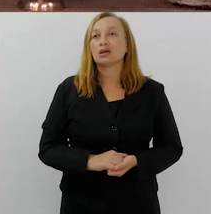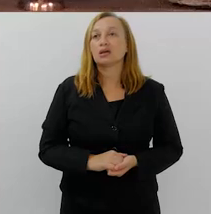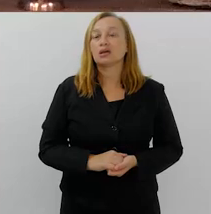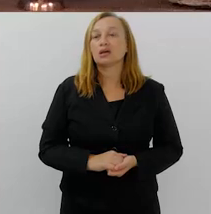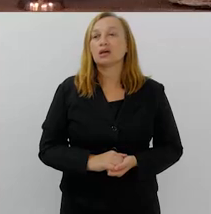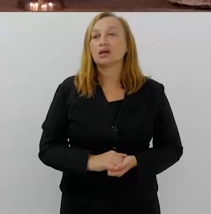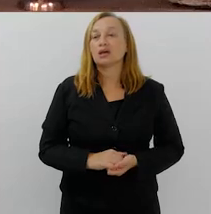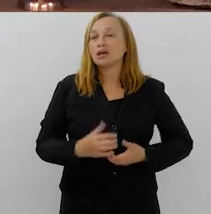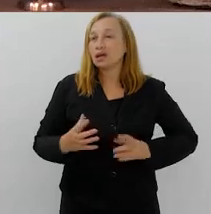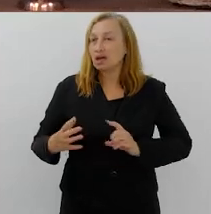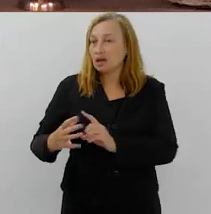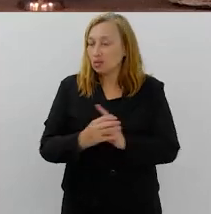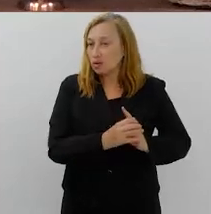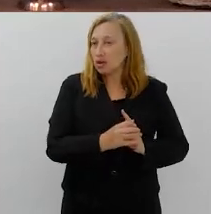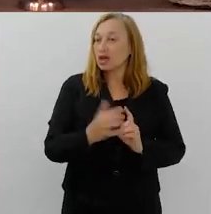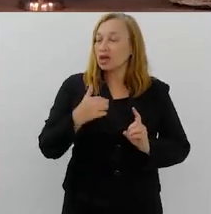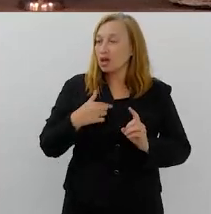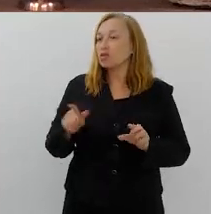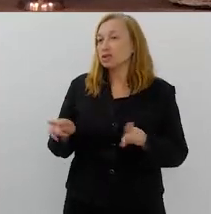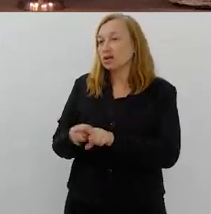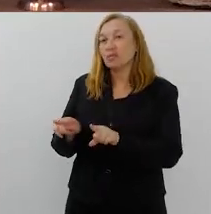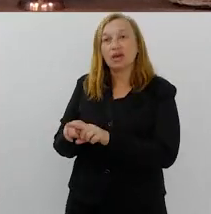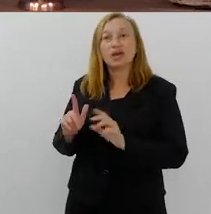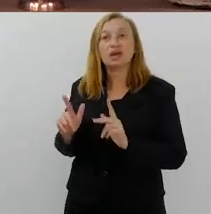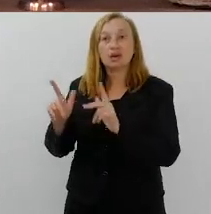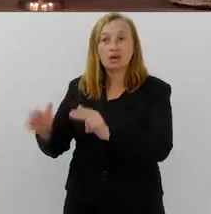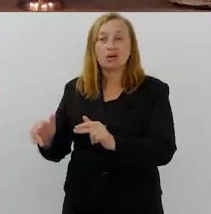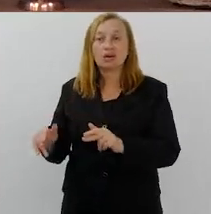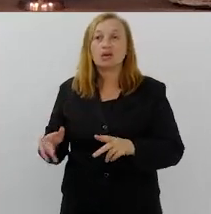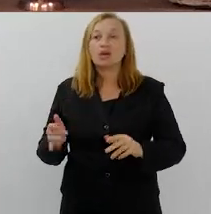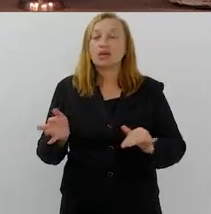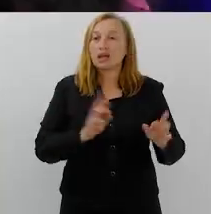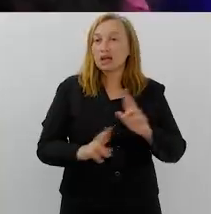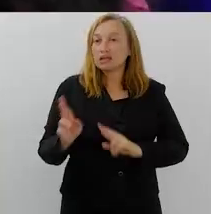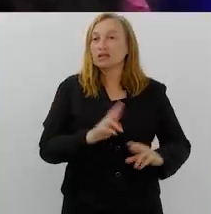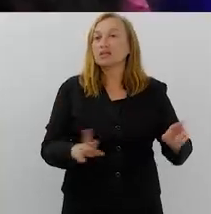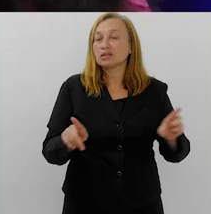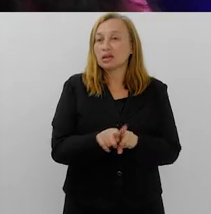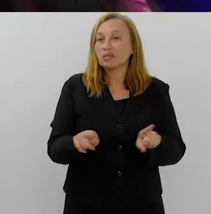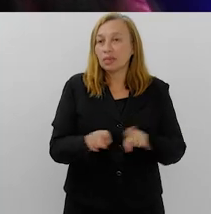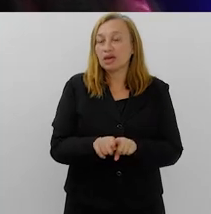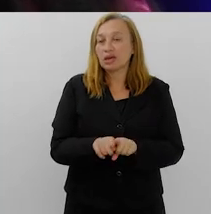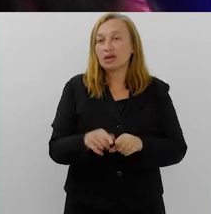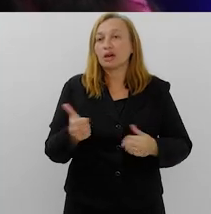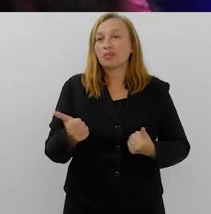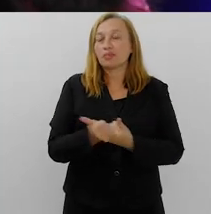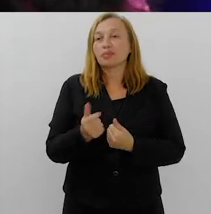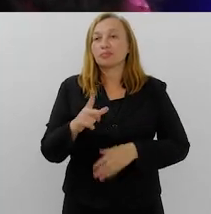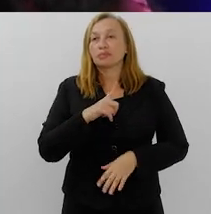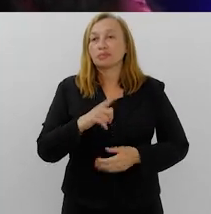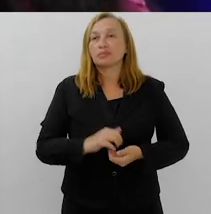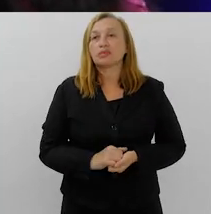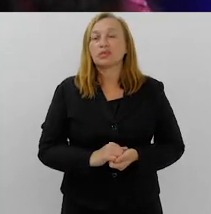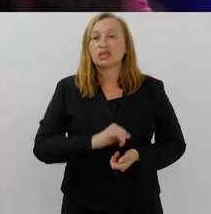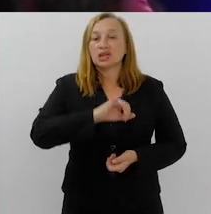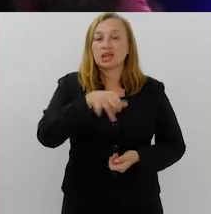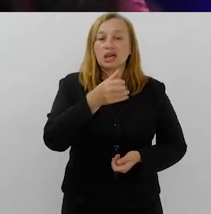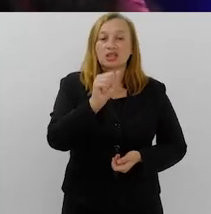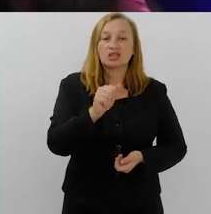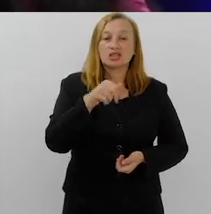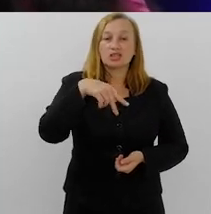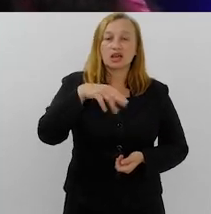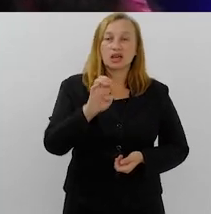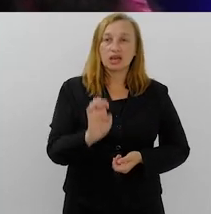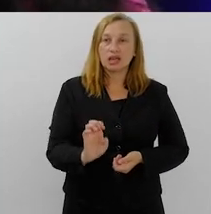ela me me me acolheu assim como eu também acolhia ela então essa coisa do relacionamento também conta muito né